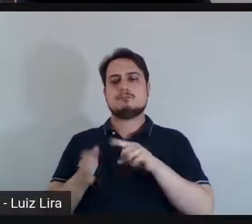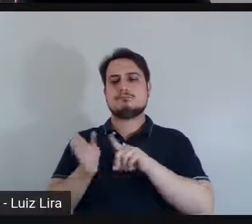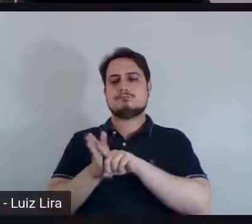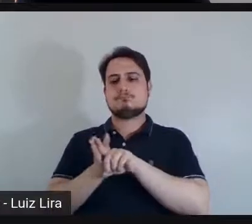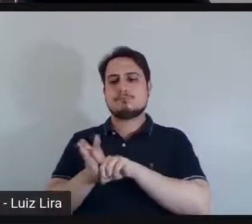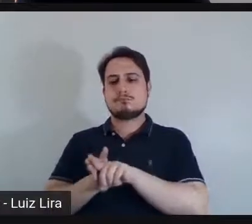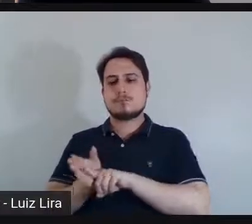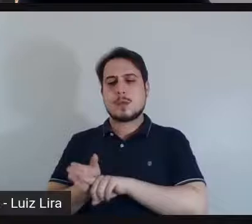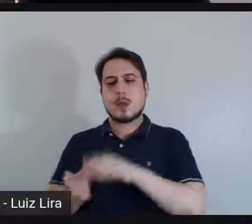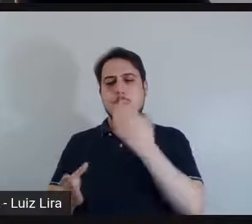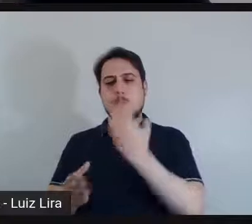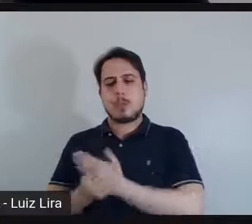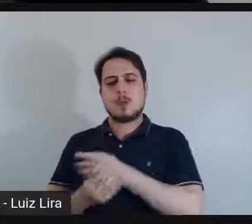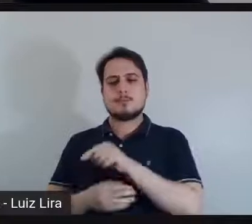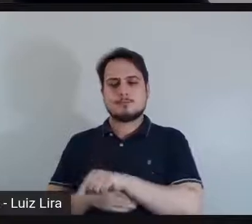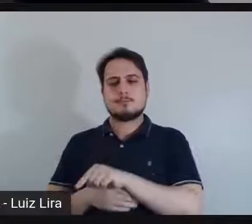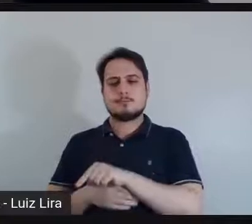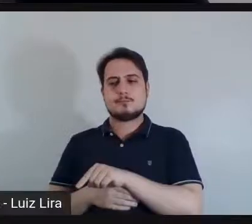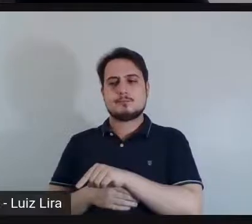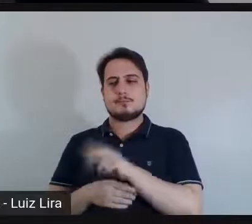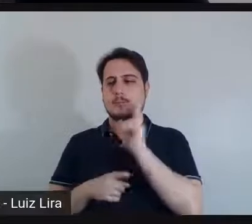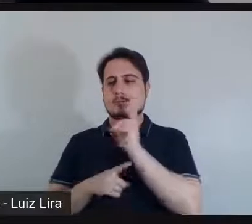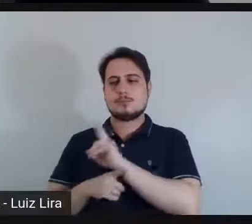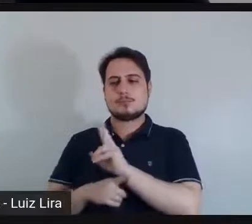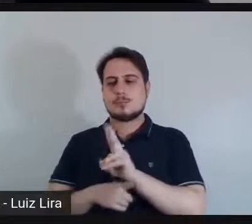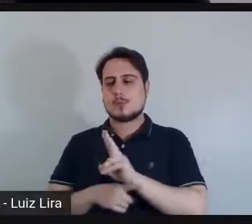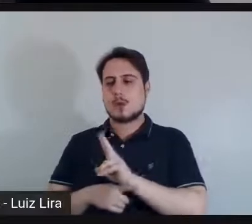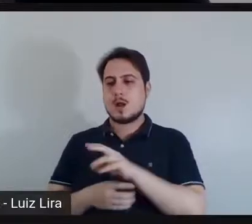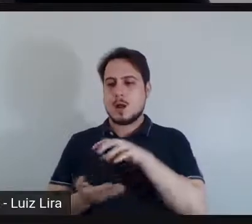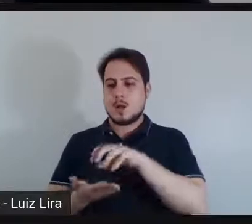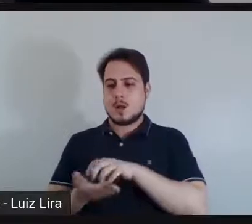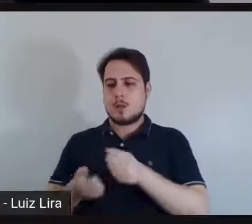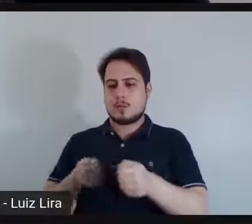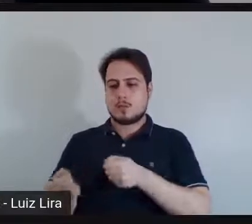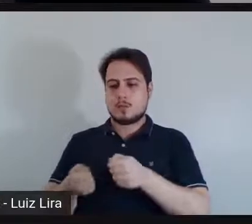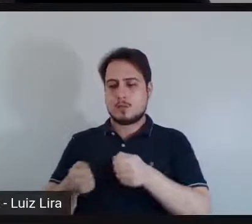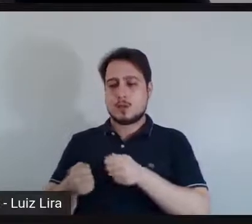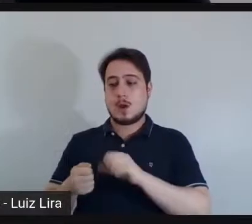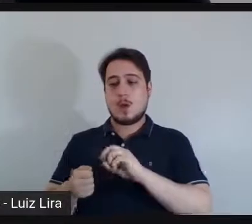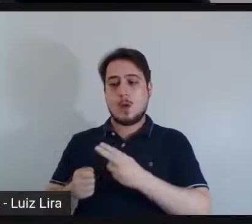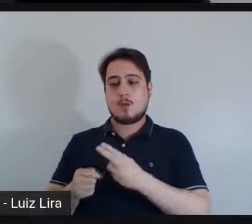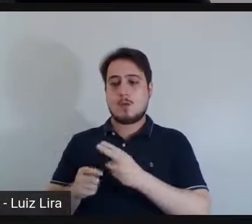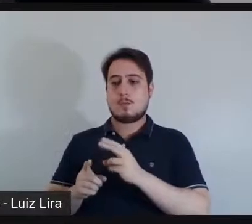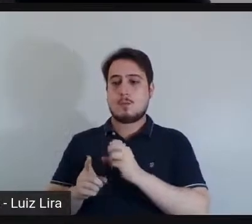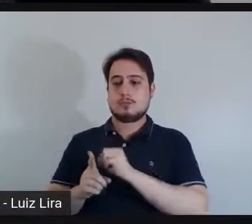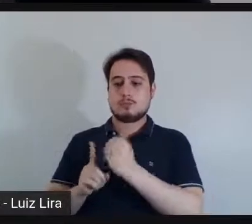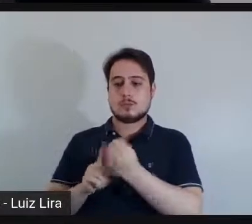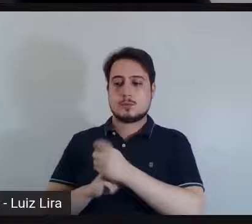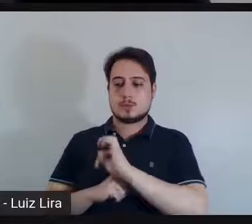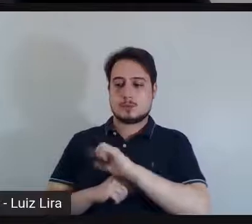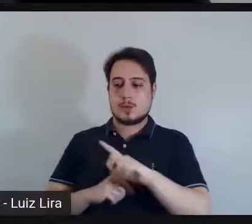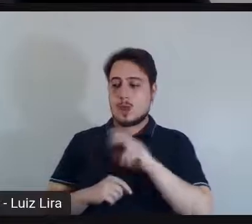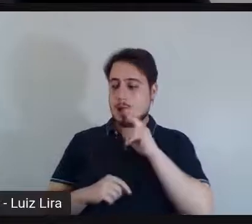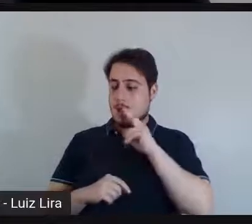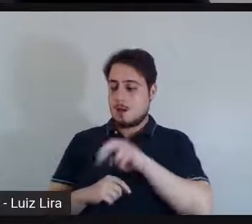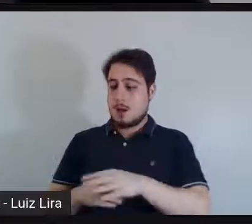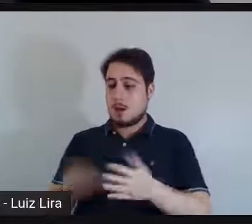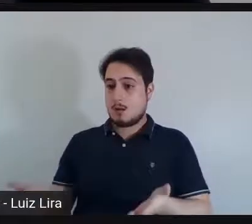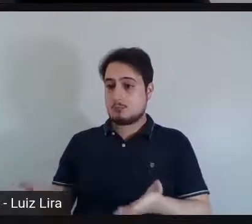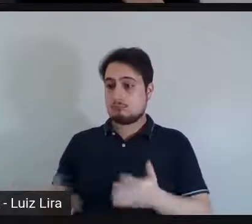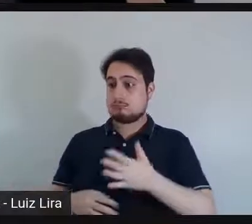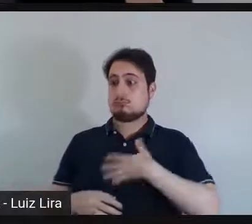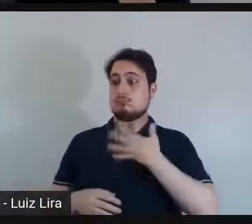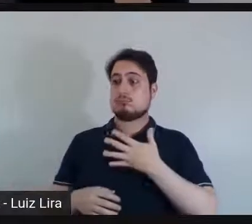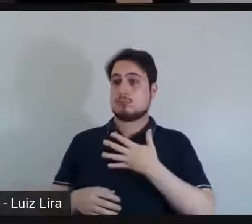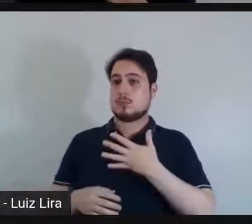desse, eu olho um processo desse, um órgão de controle, ou como sociedade civil, eu vejo isso daí, eu não vou,